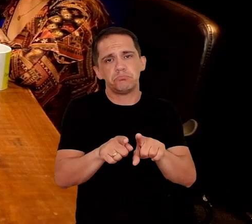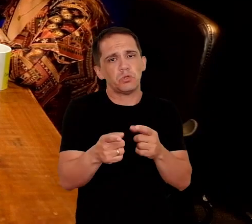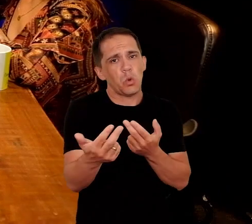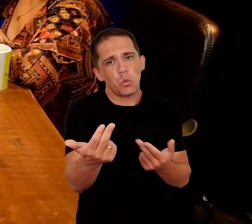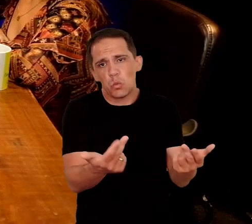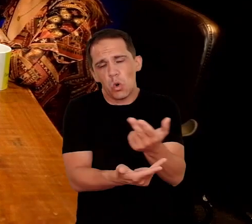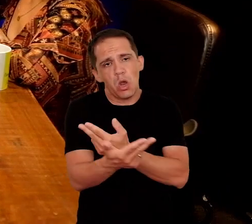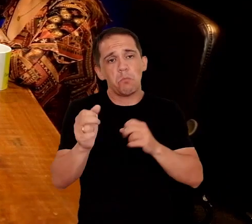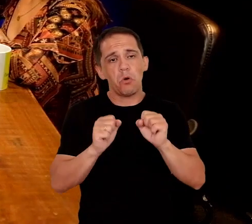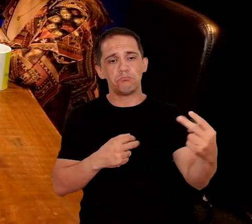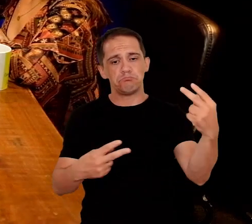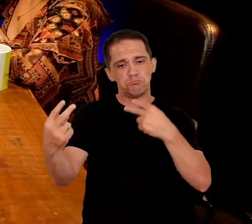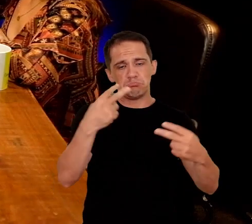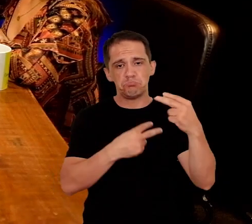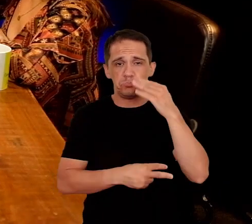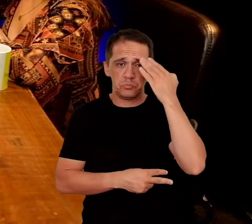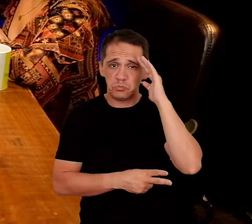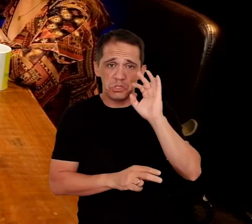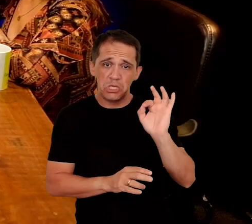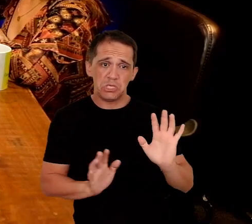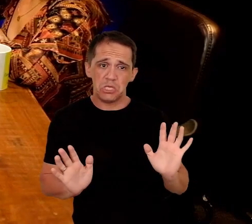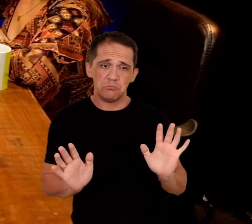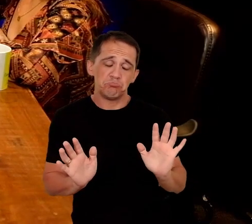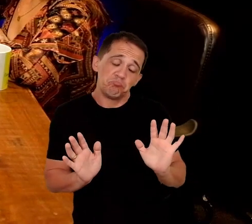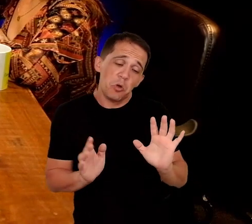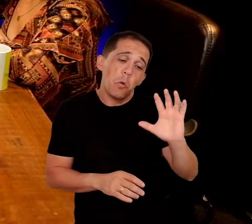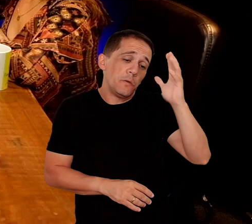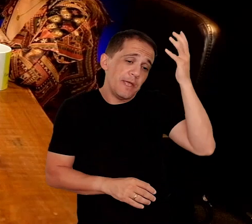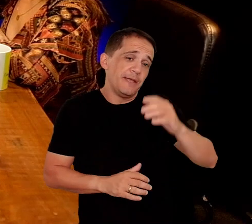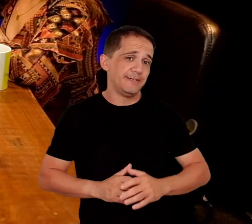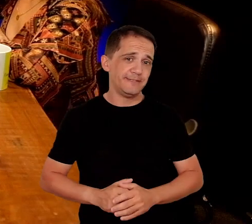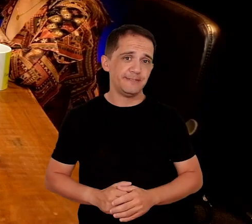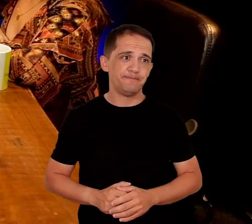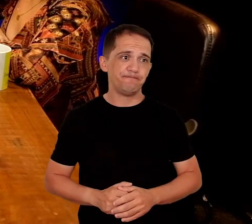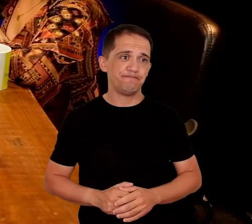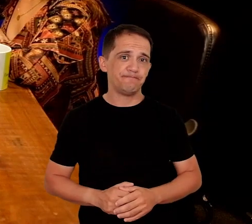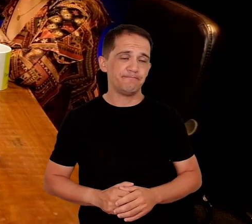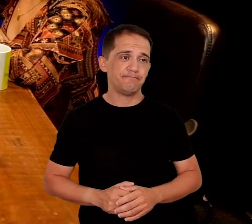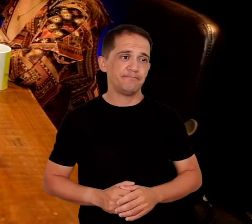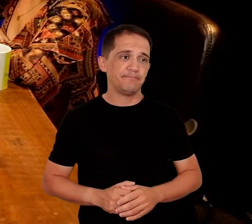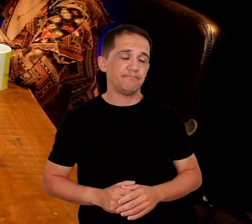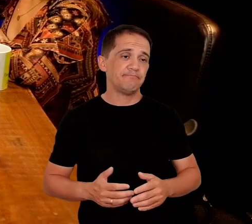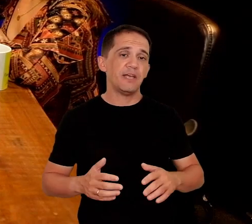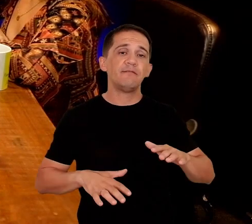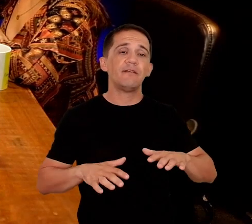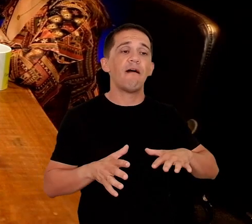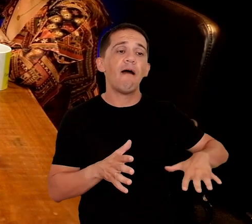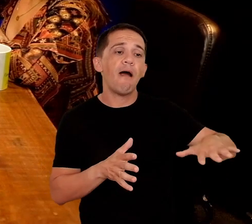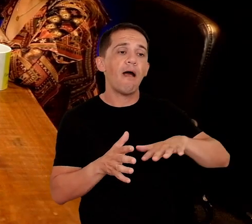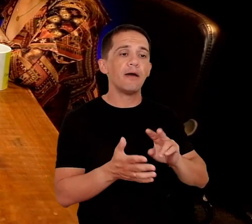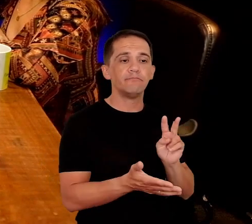muitas vezes podem olhar para o nosso trabalho e também não conseguir entender, né? Acho que depende até da área que a pessoa atua